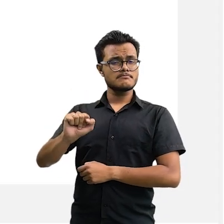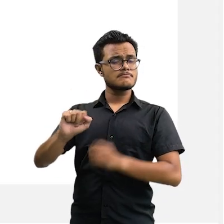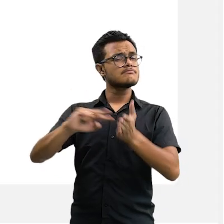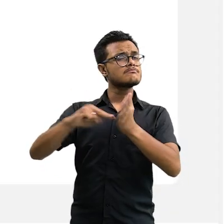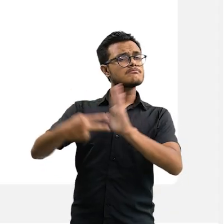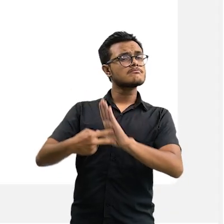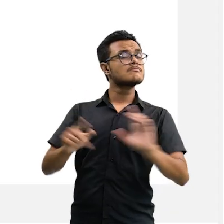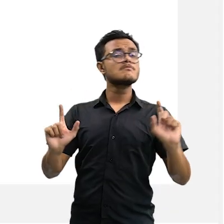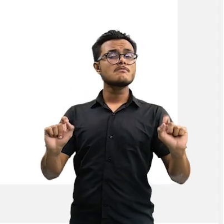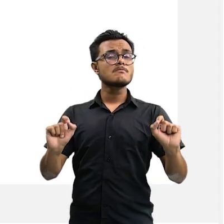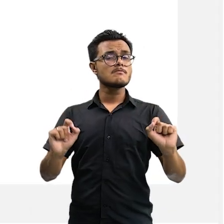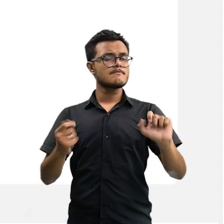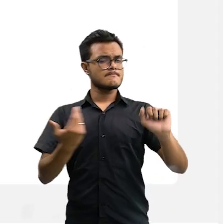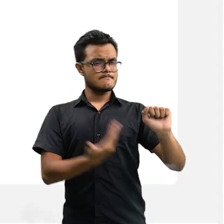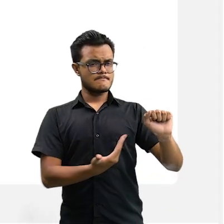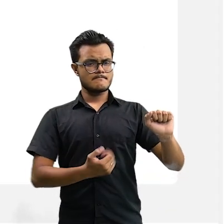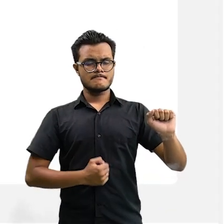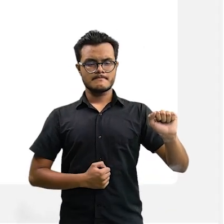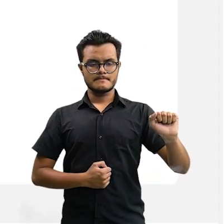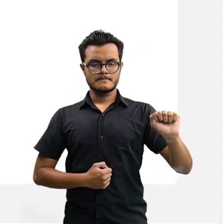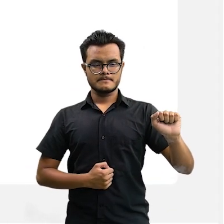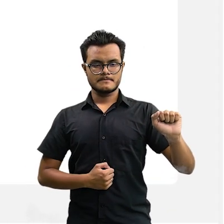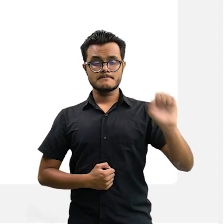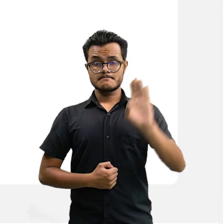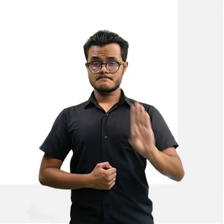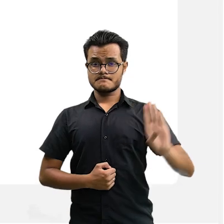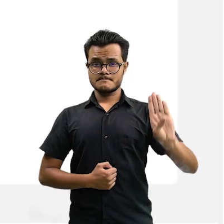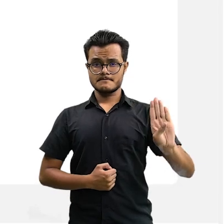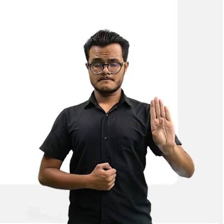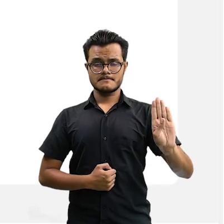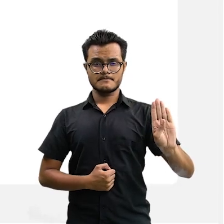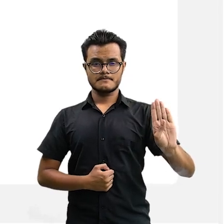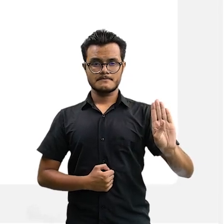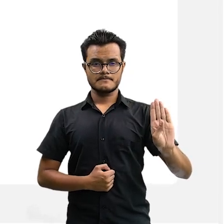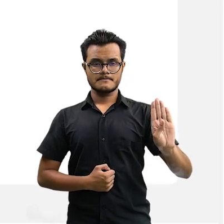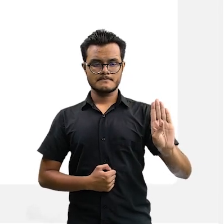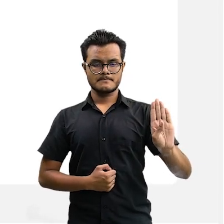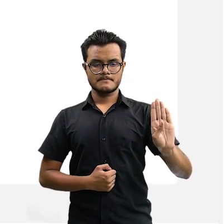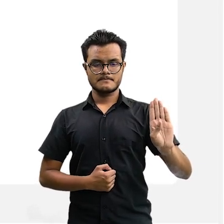É inibir o deslocamento do impulso elétrico dos axônios aos